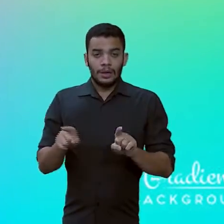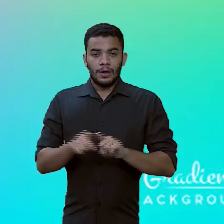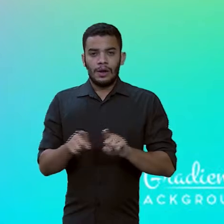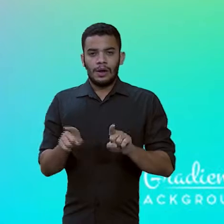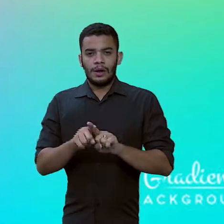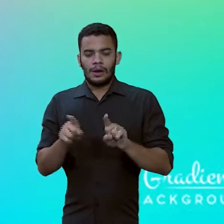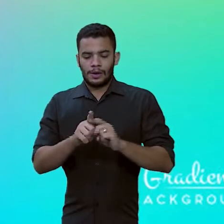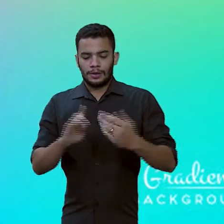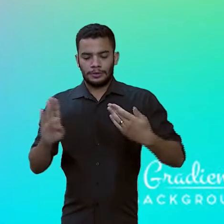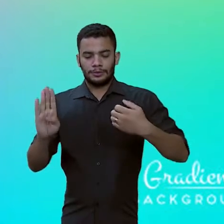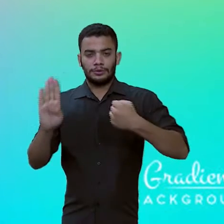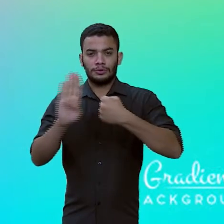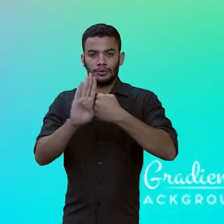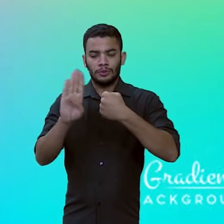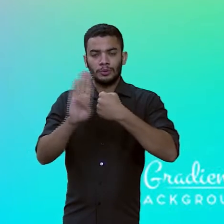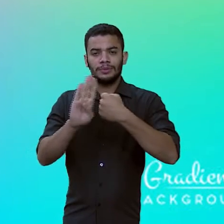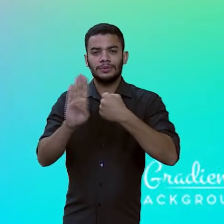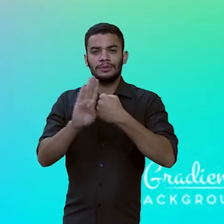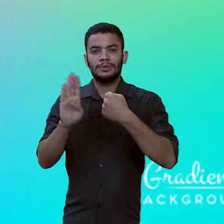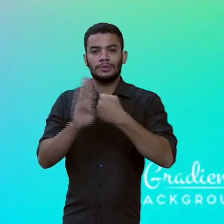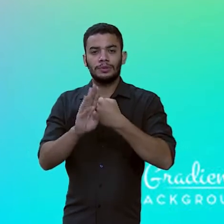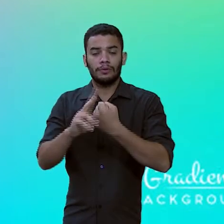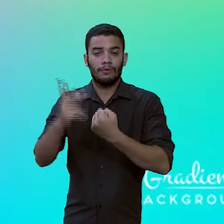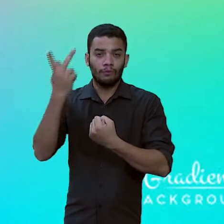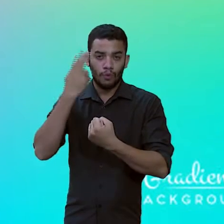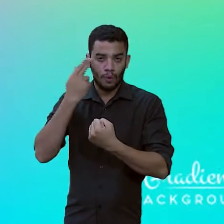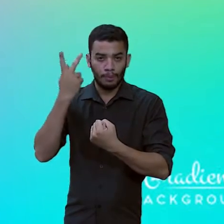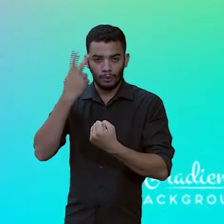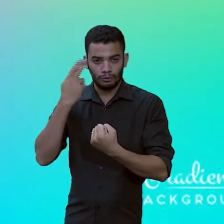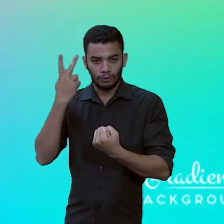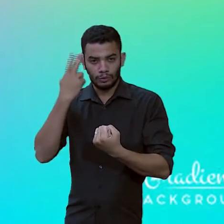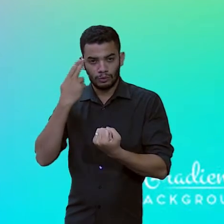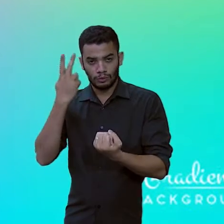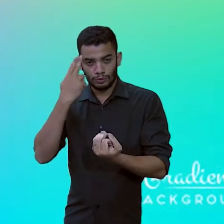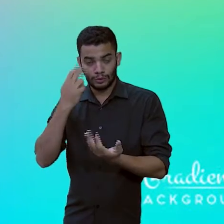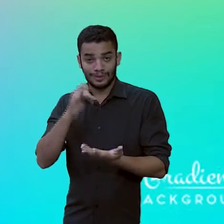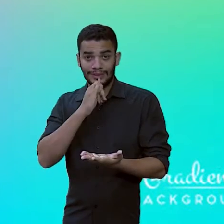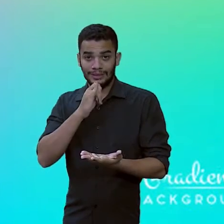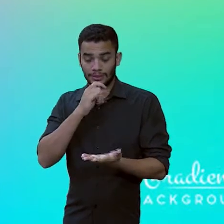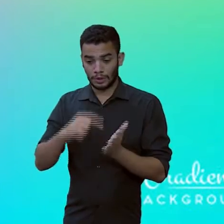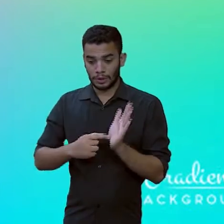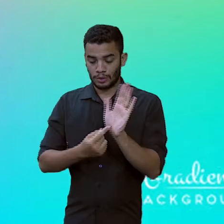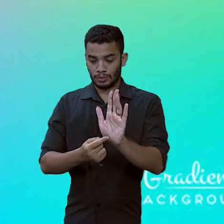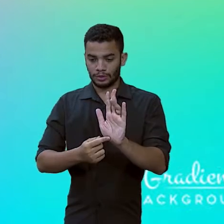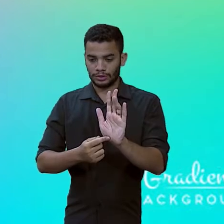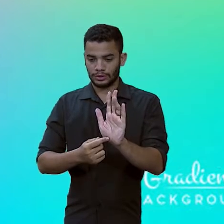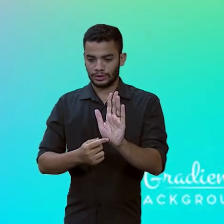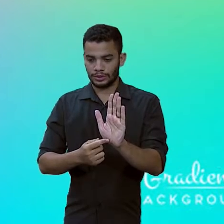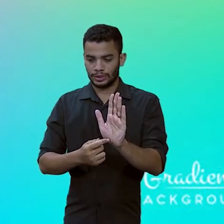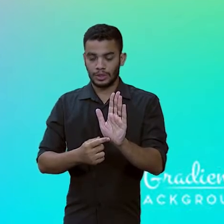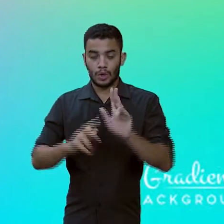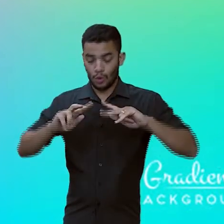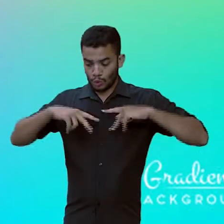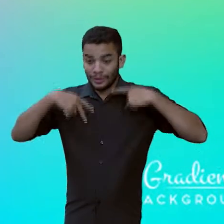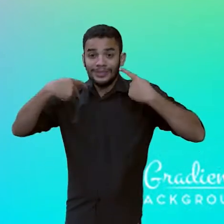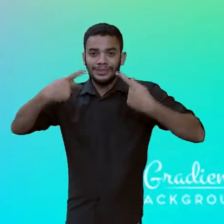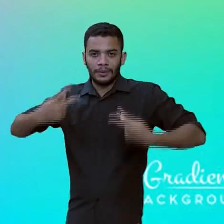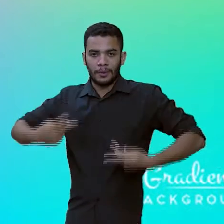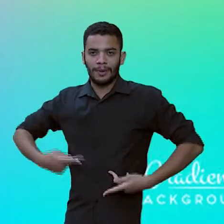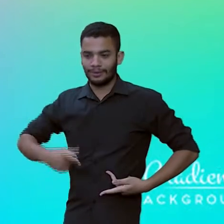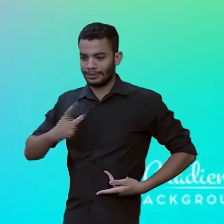são palavras que designam os seres da mesma espécie de forma genérica. Exemplo, menina,